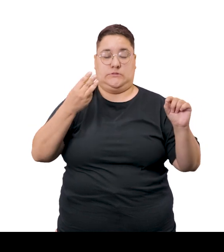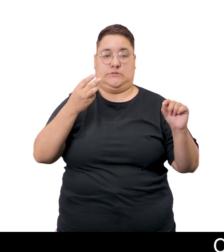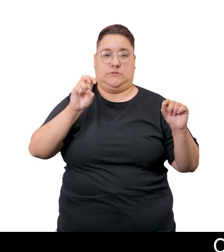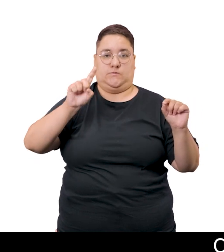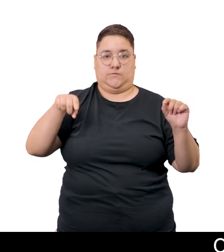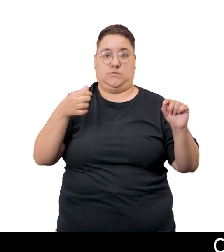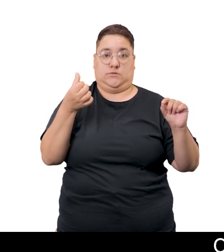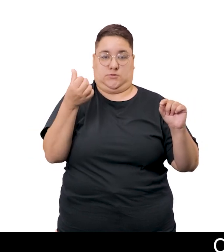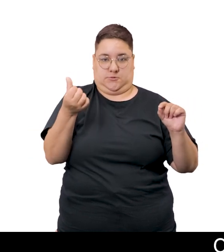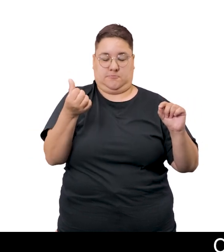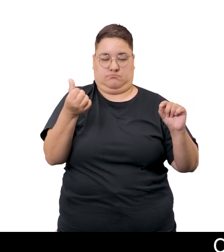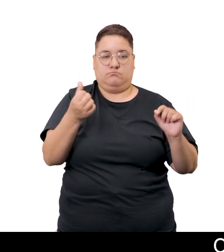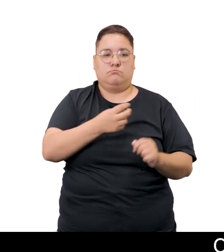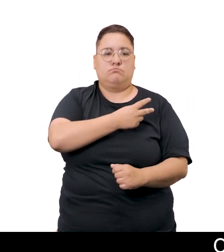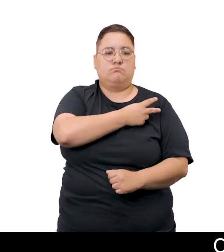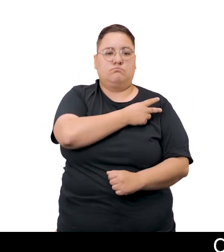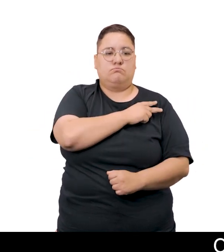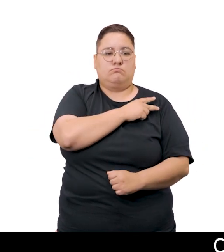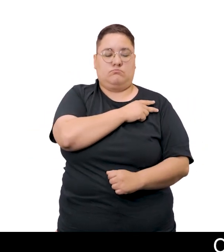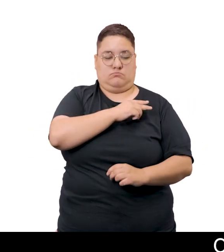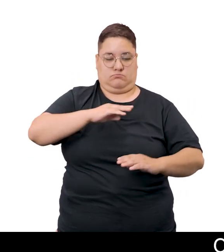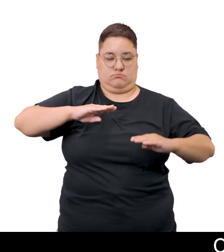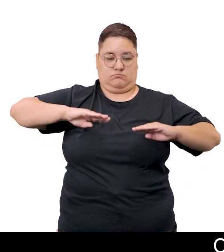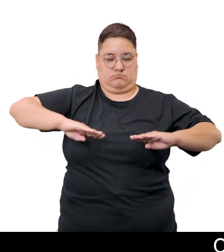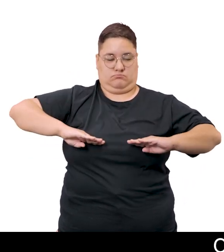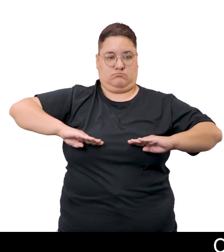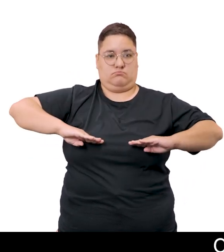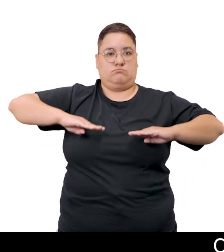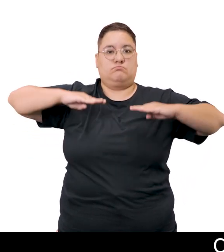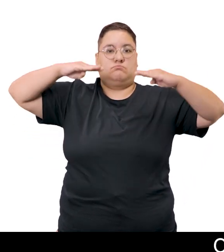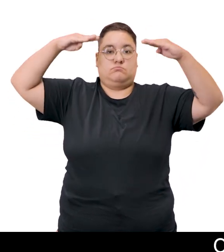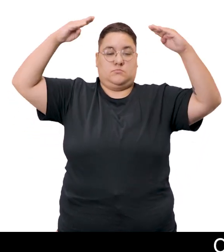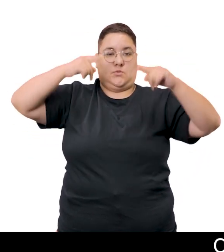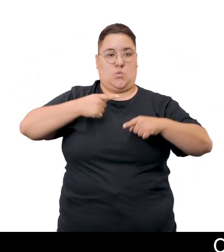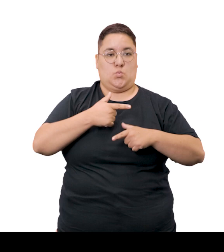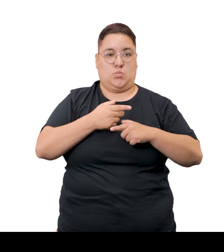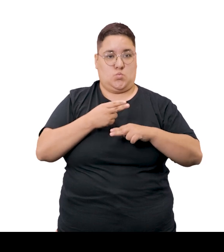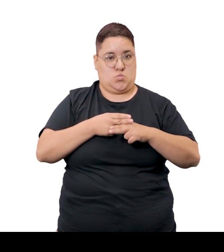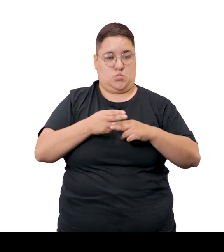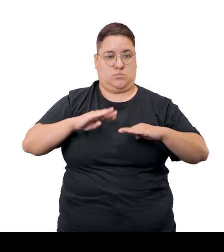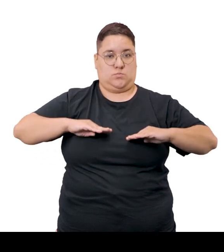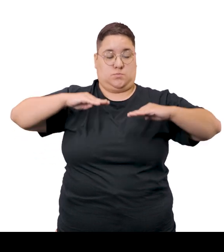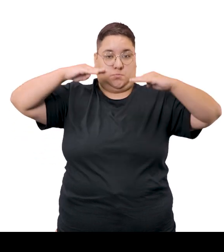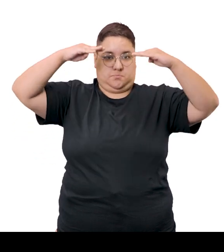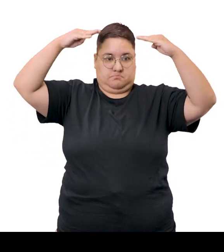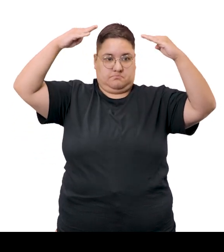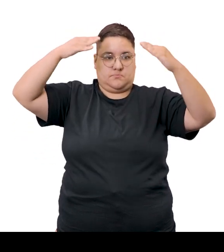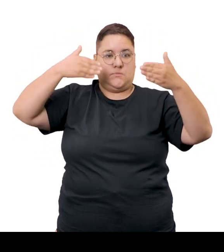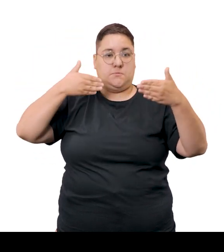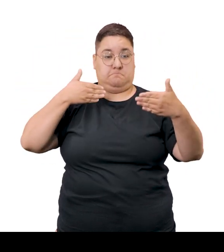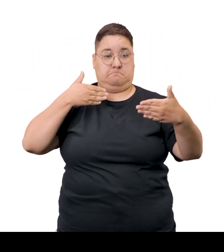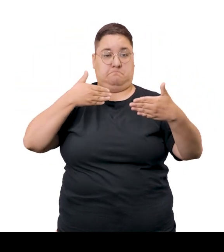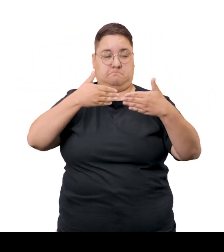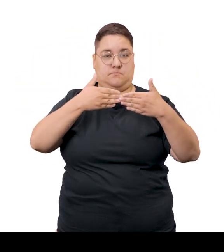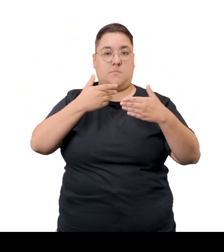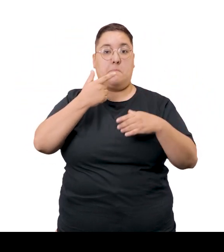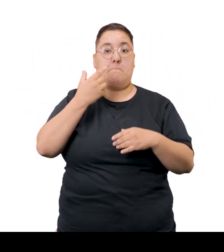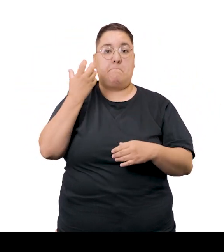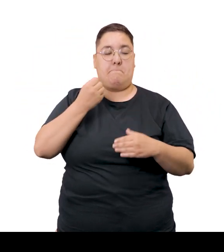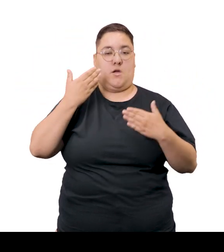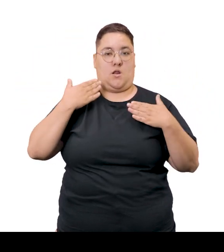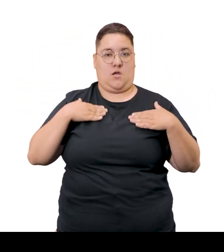largura, Opie é vista do peito nu para cima, em ângulo aproximado, que revela sua pele branca rosada